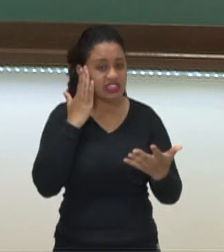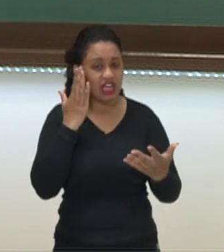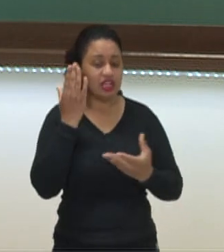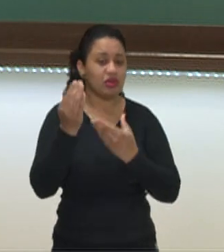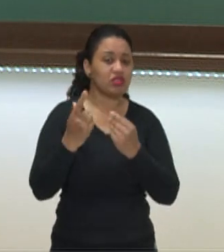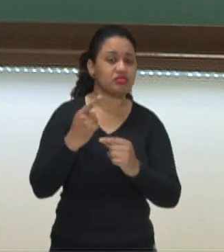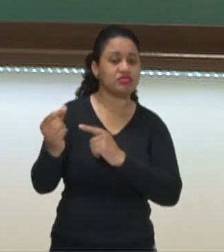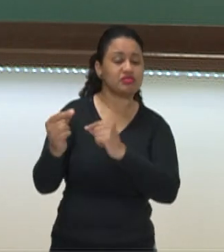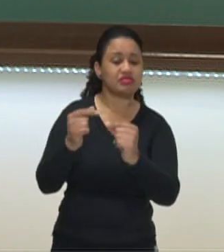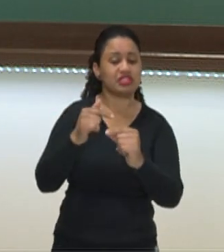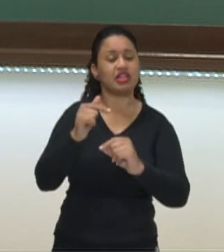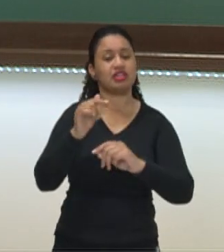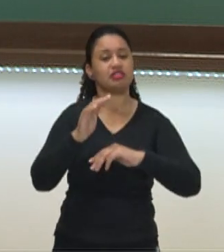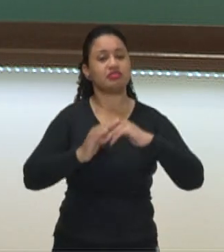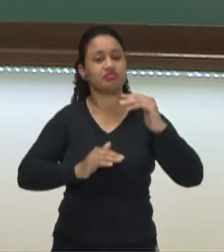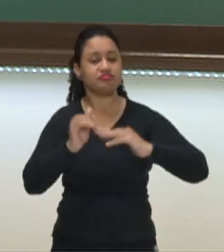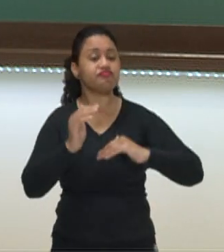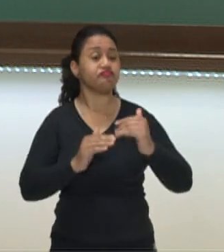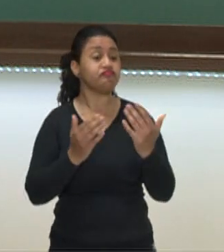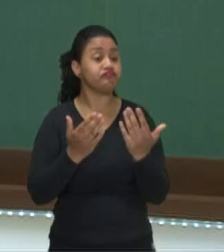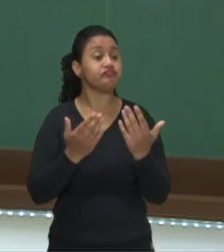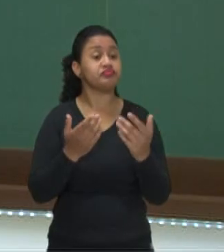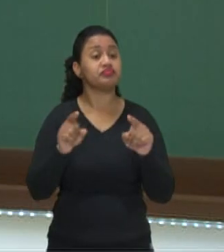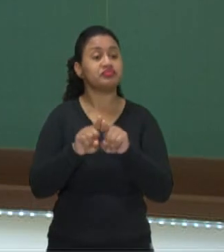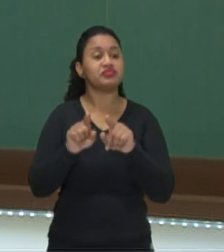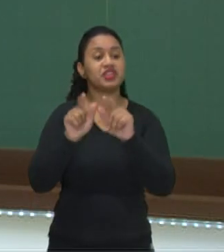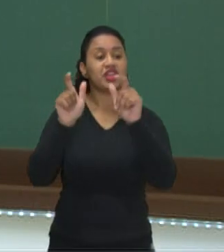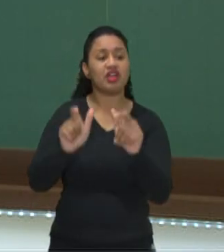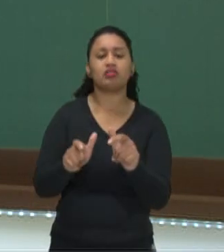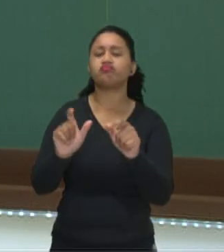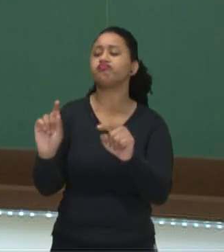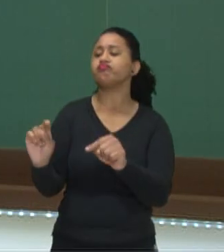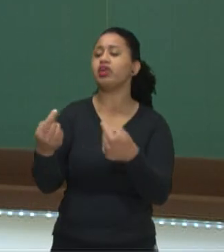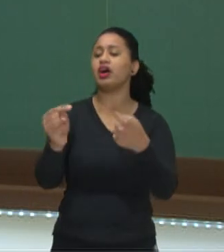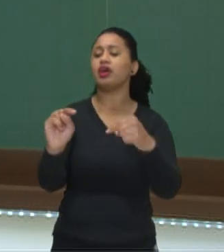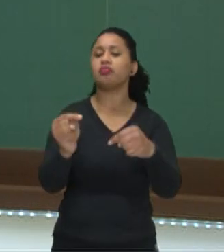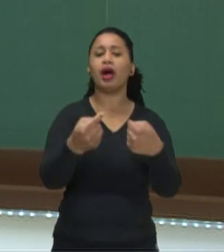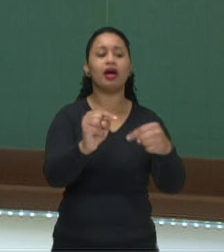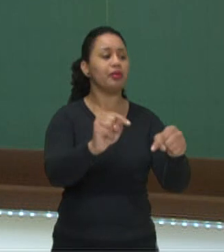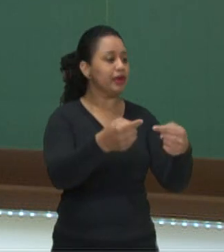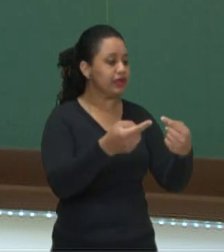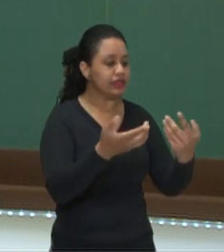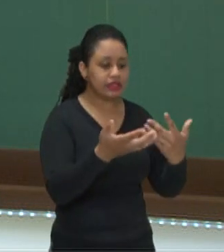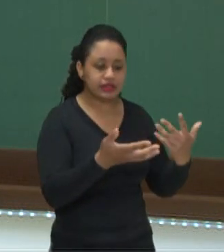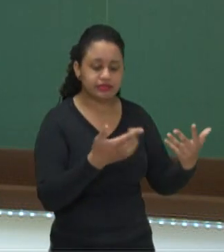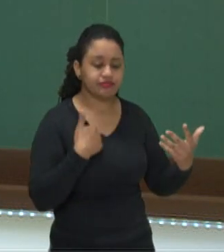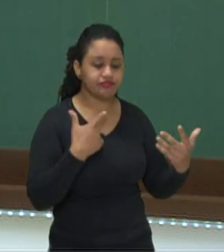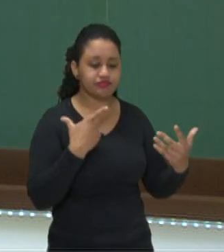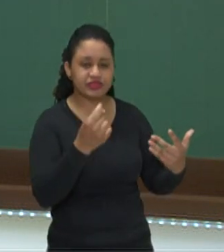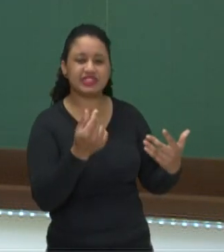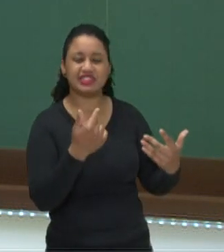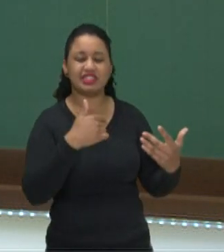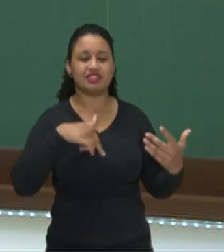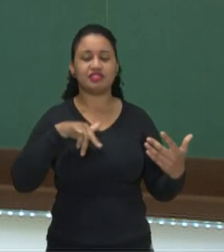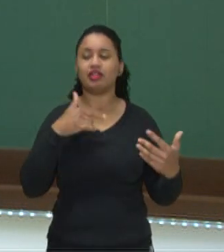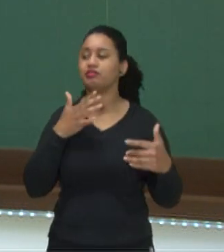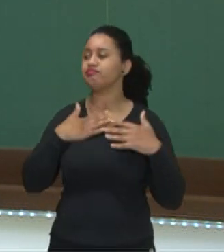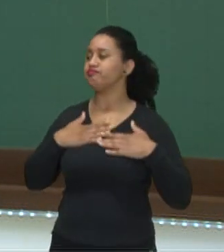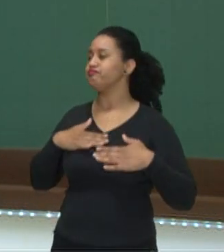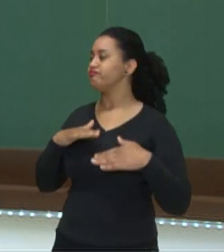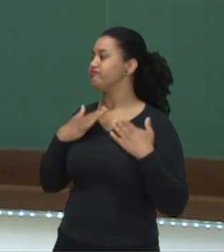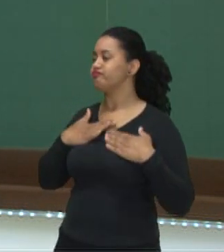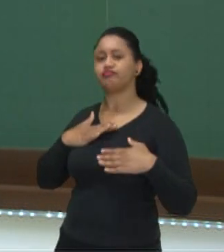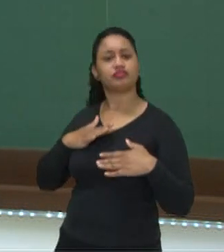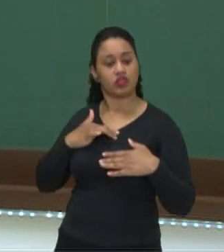o exercício dessas práticas, né? E num ambiente desafiador, então você sai um pouquinho da tua zona de